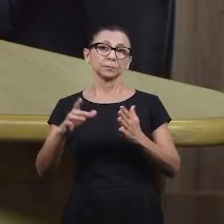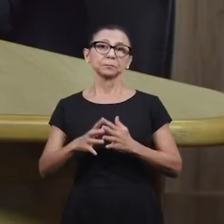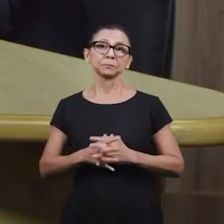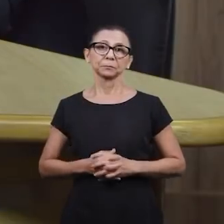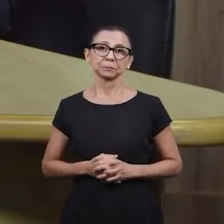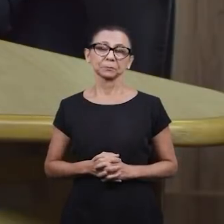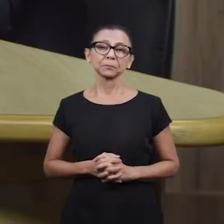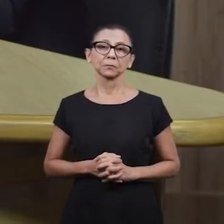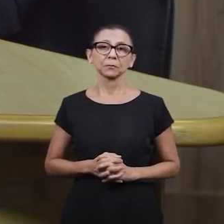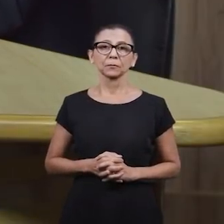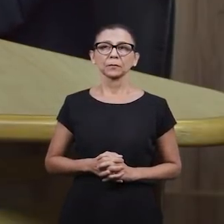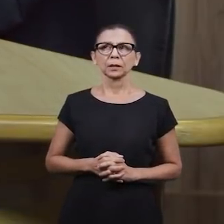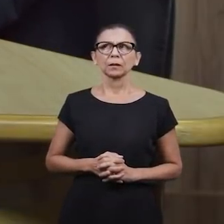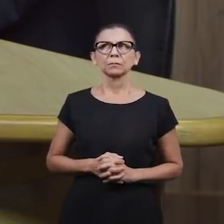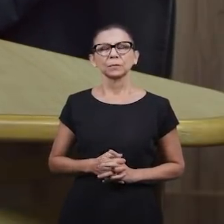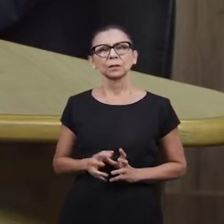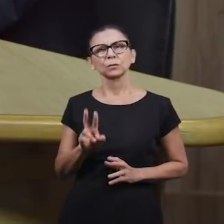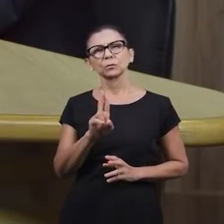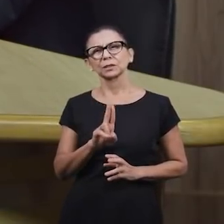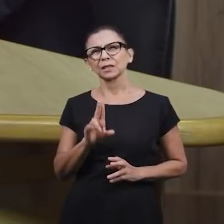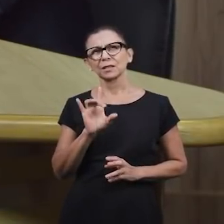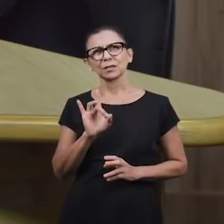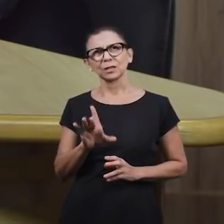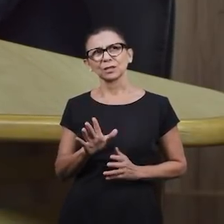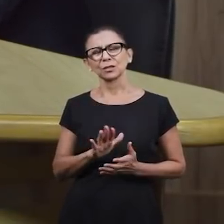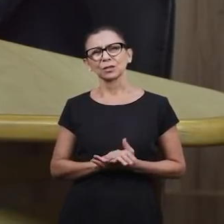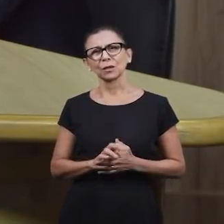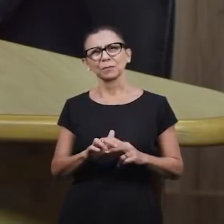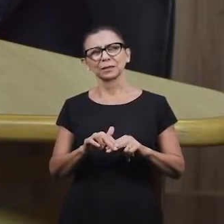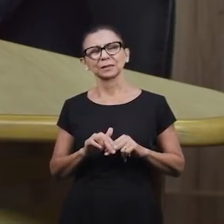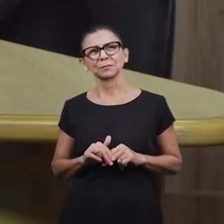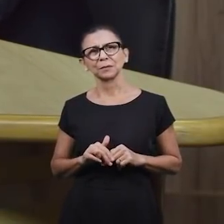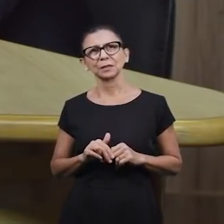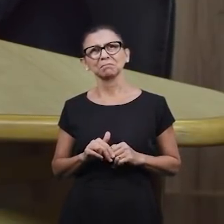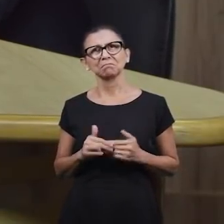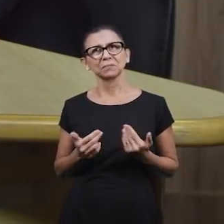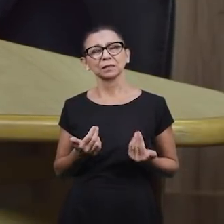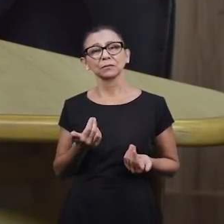Agora, usá-la só para isso é não